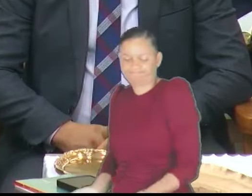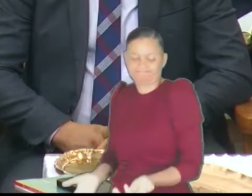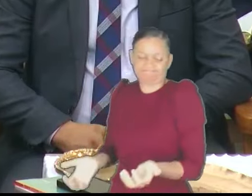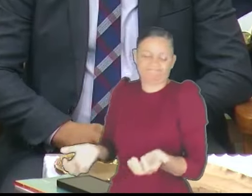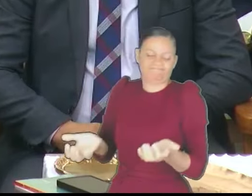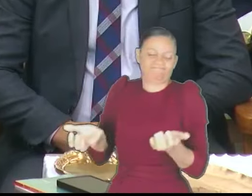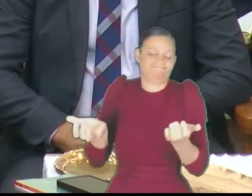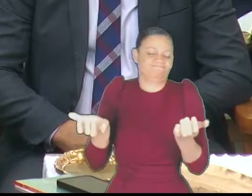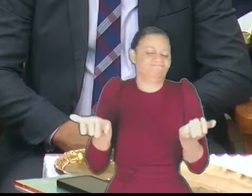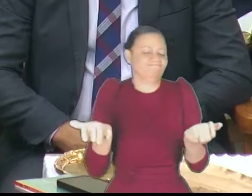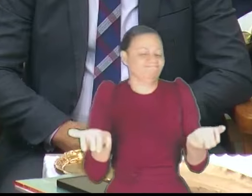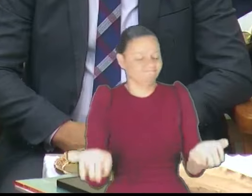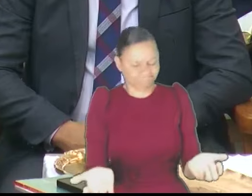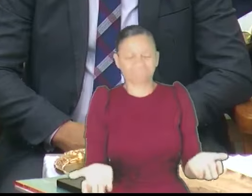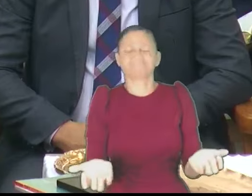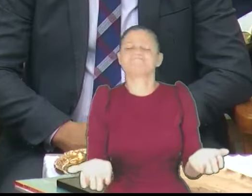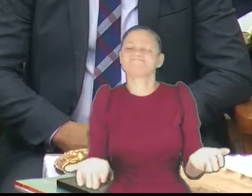altar.